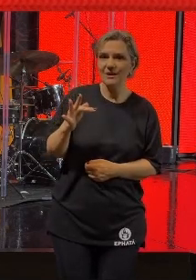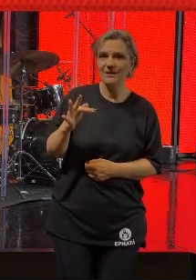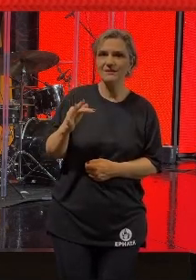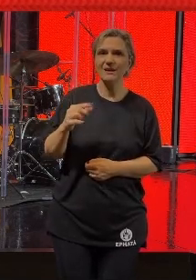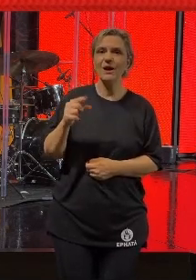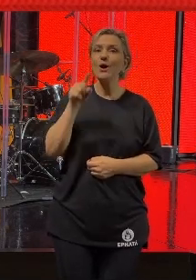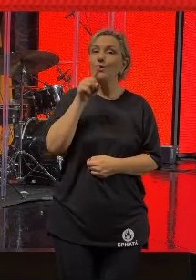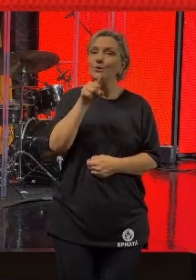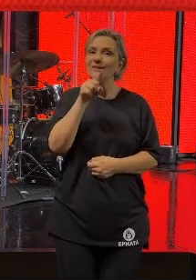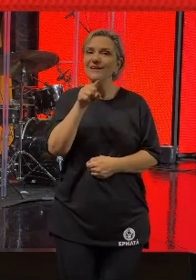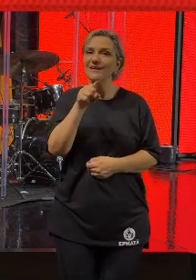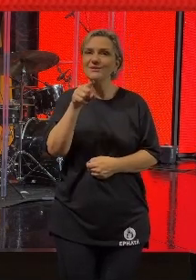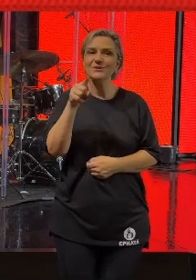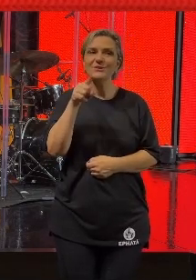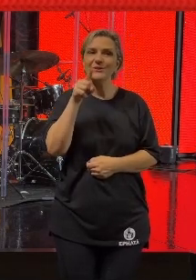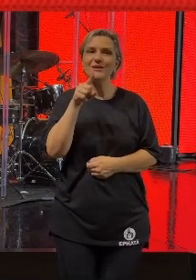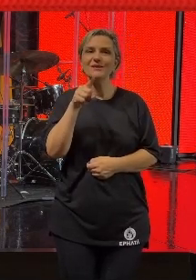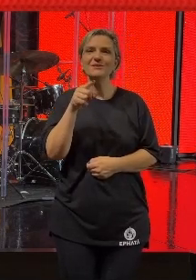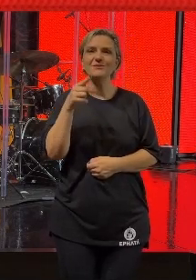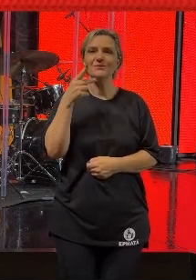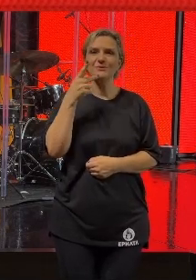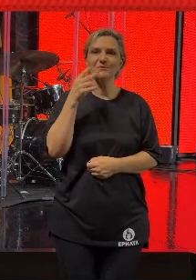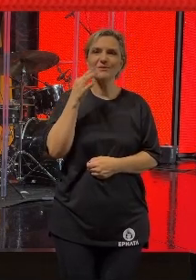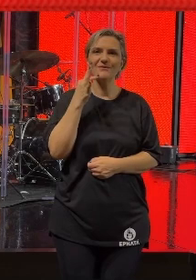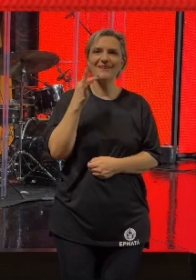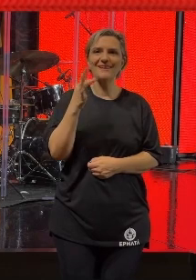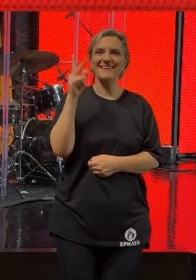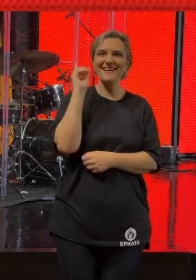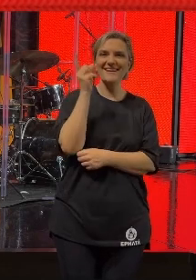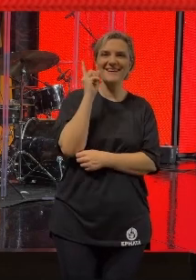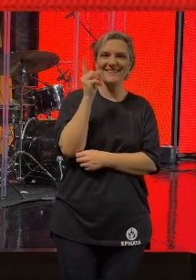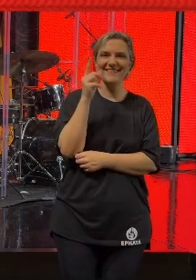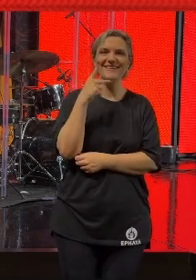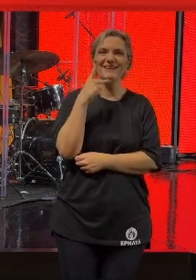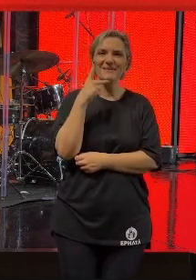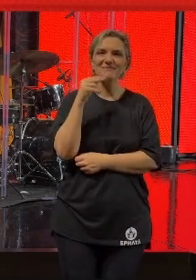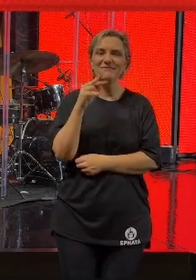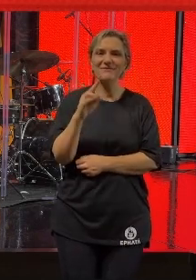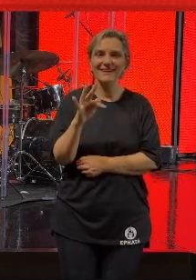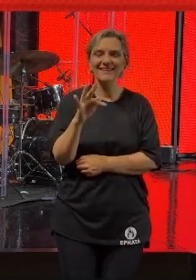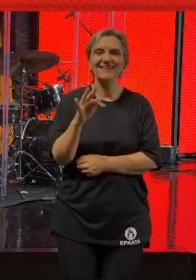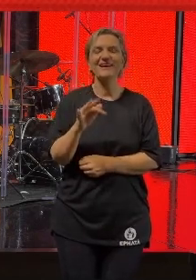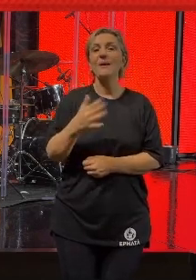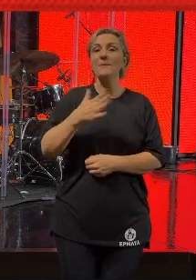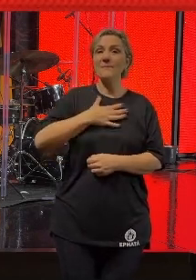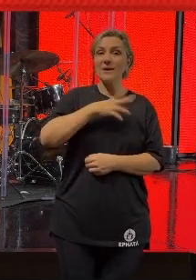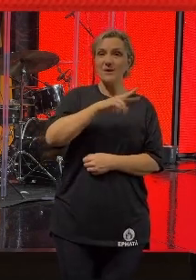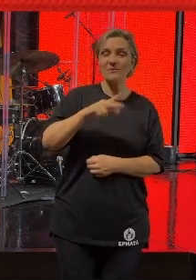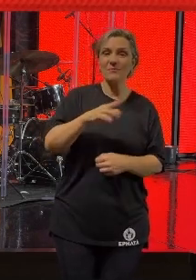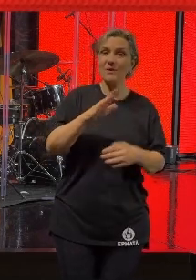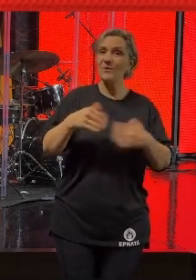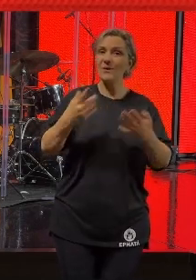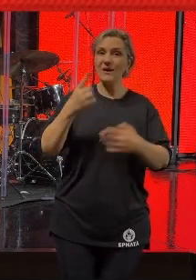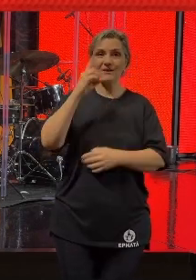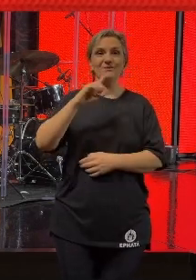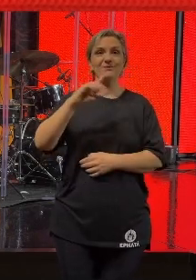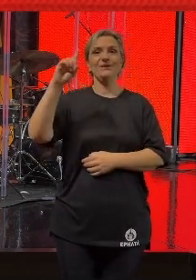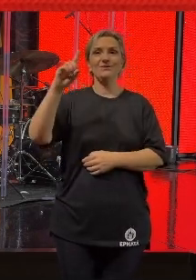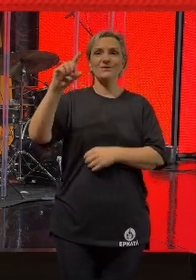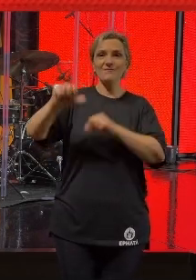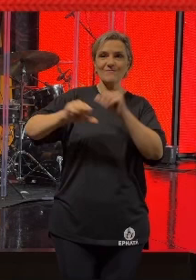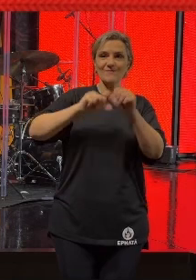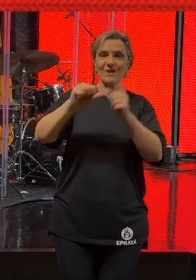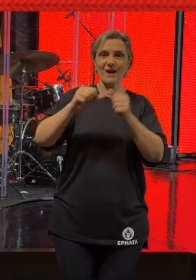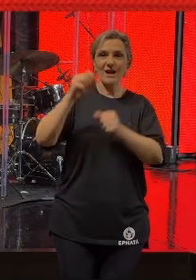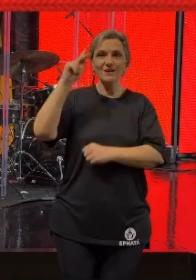com dedinho de profeta. Cadê o dedinho do profeta? Fala assim para ele: meu irmão, quando Deus quer mudar a história de uma